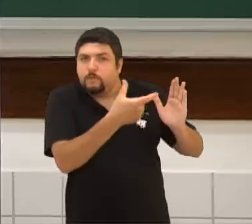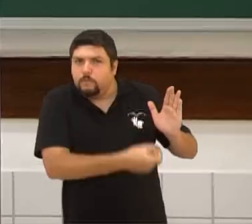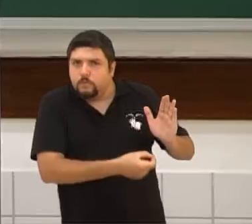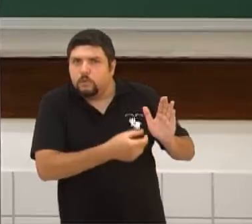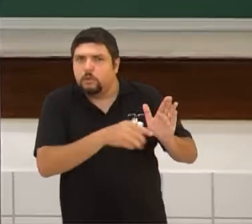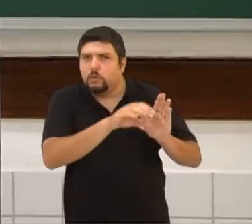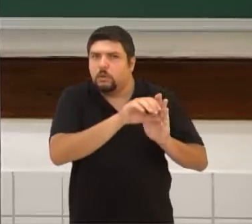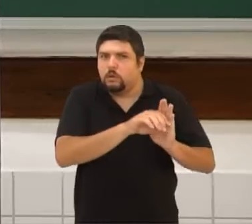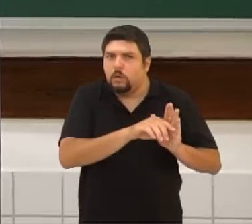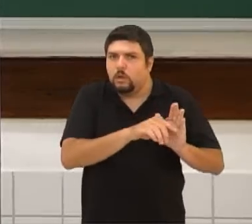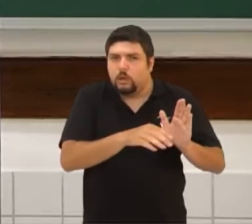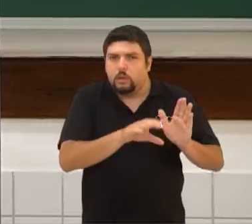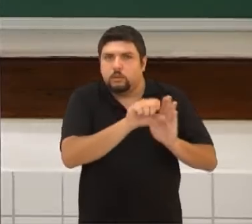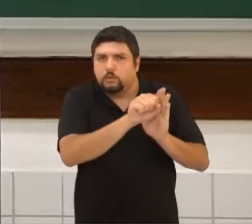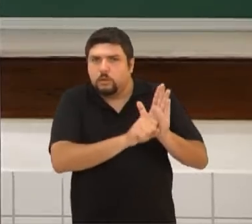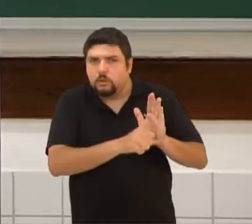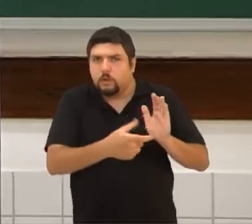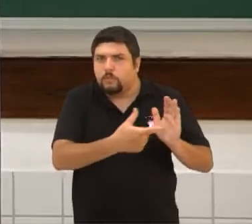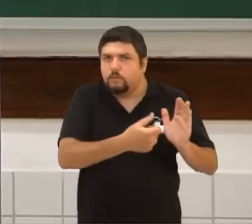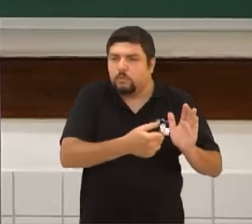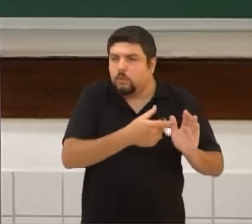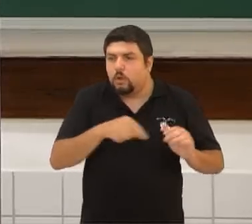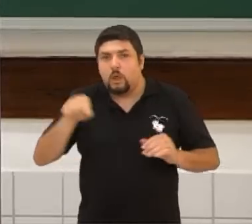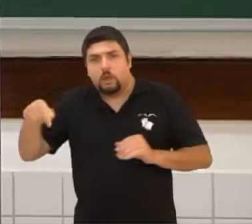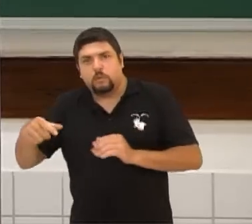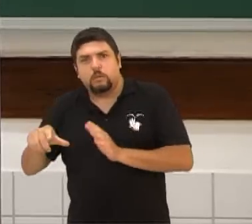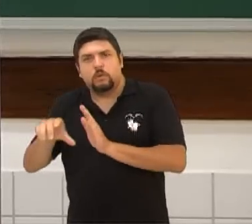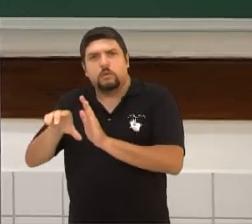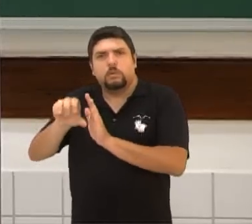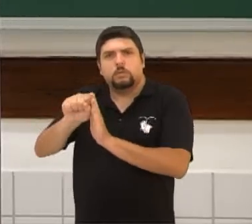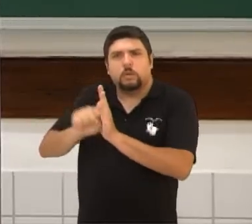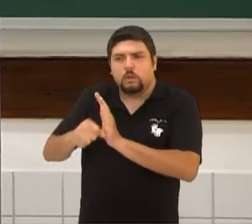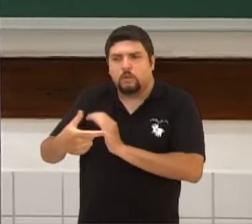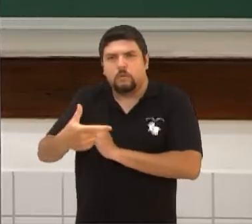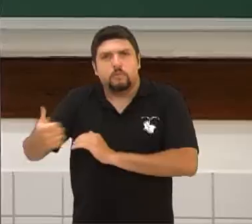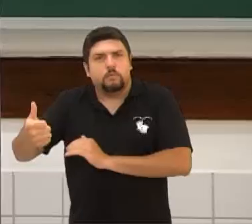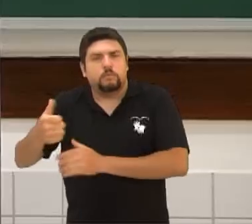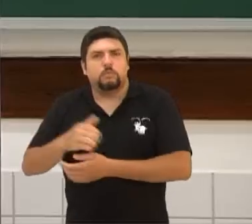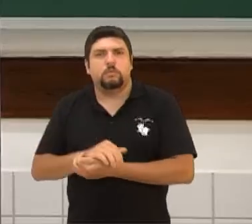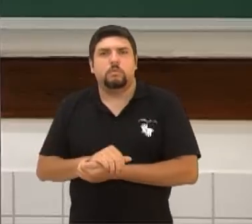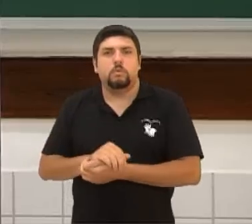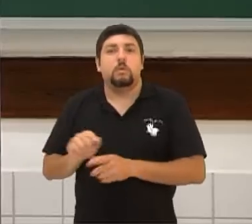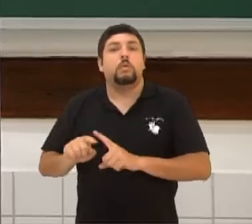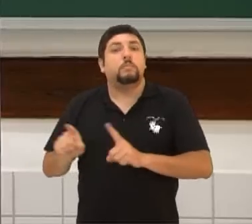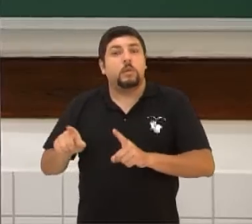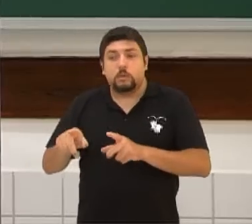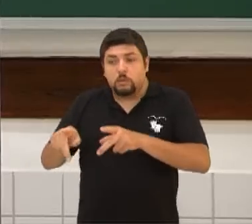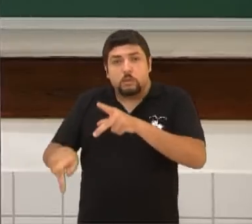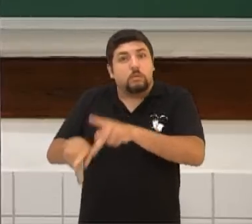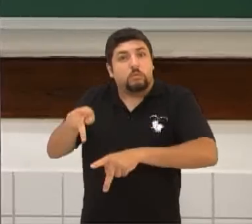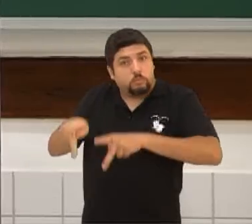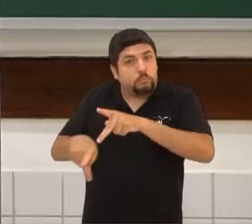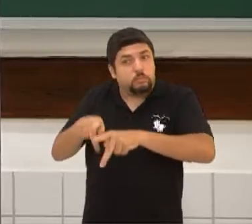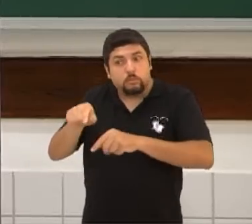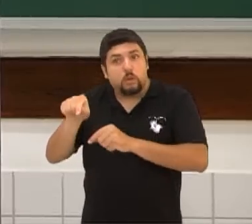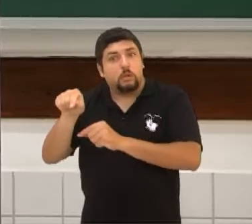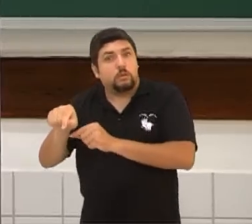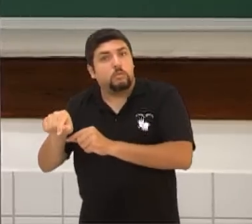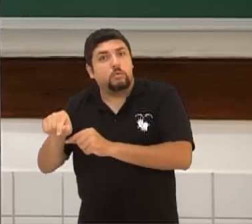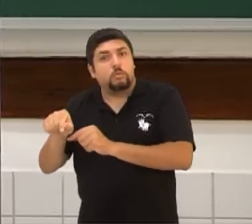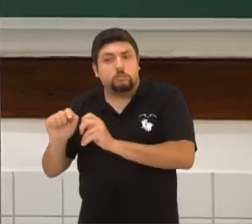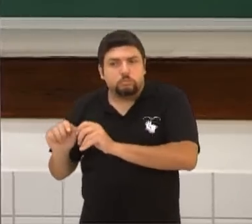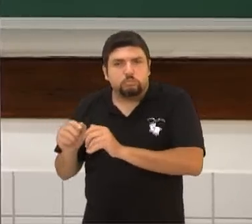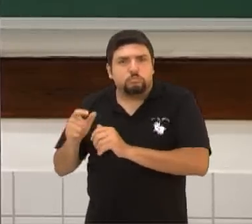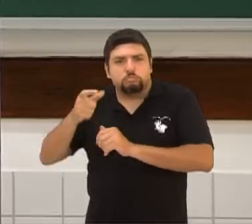começaram a desenvolver alguma indústria lá, né? Mas mesmo assim, né, a população africana é atraída para as